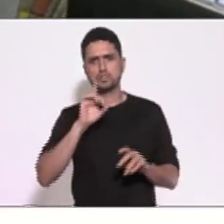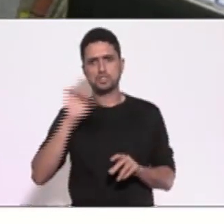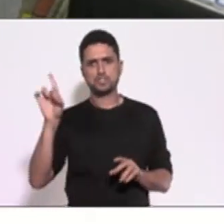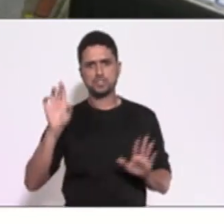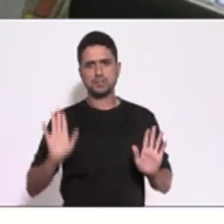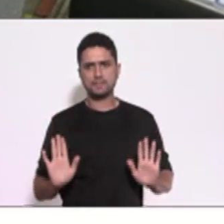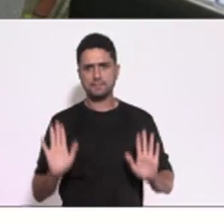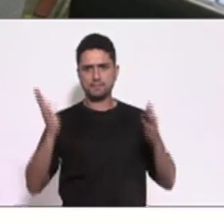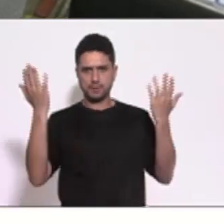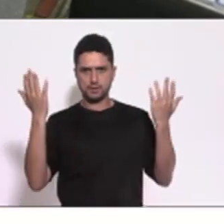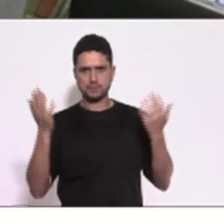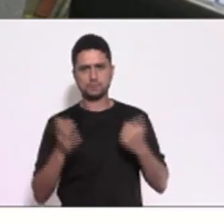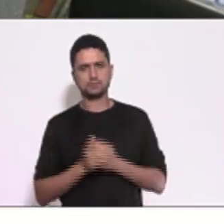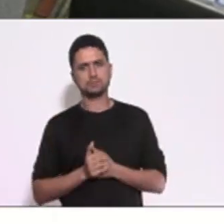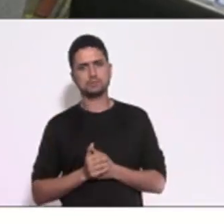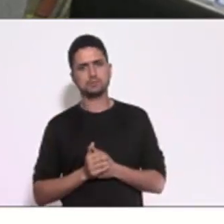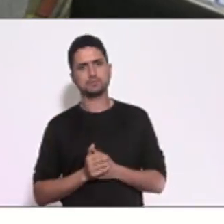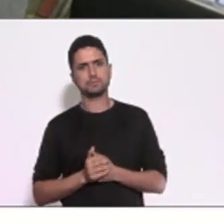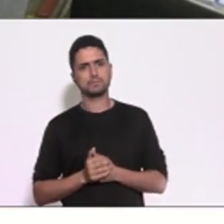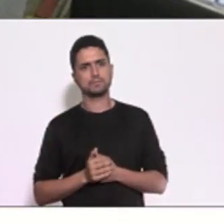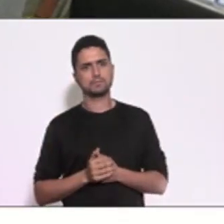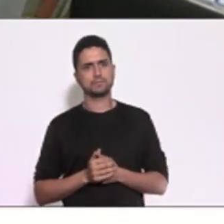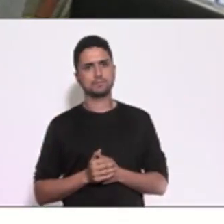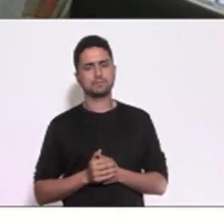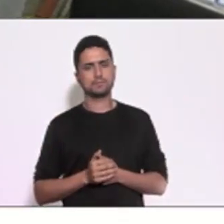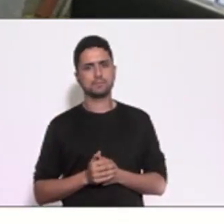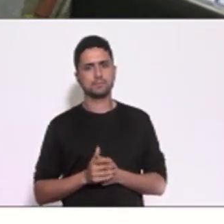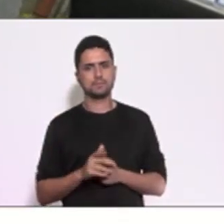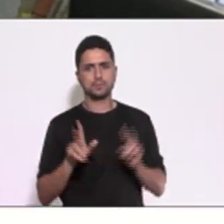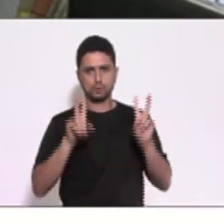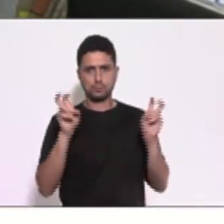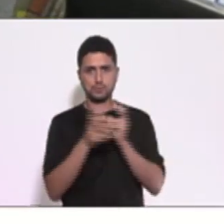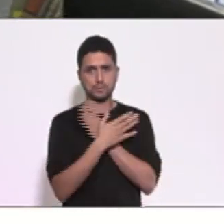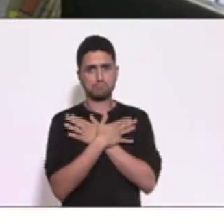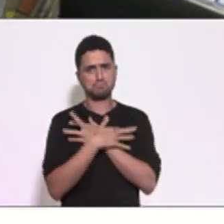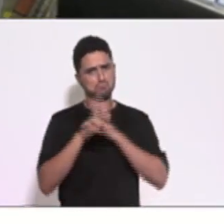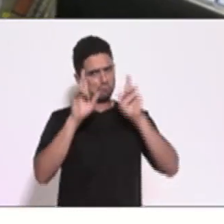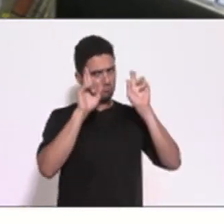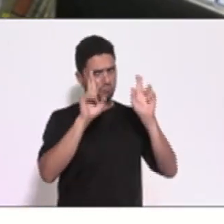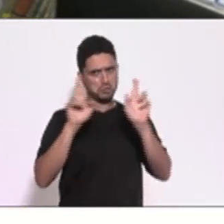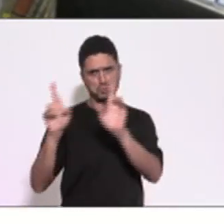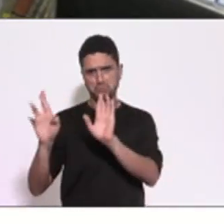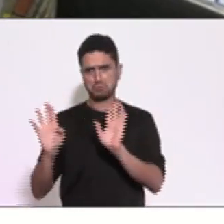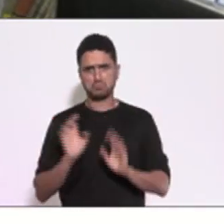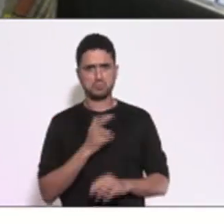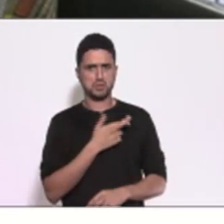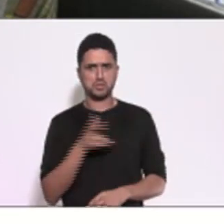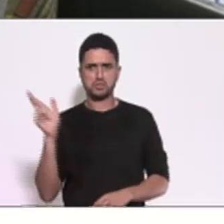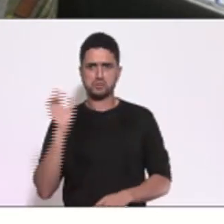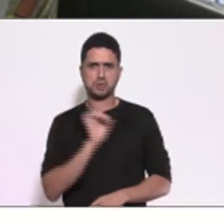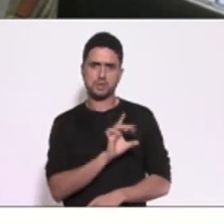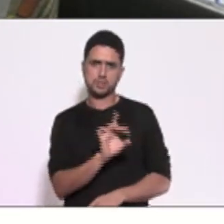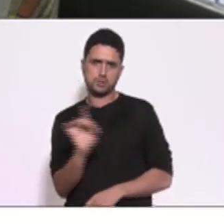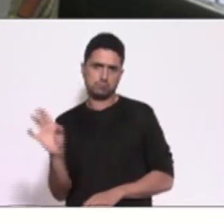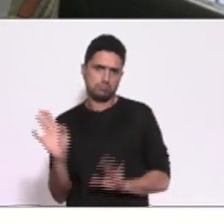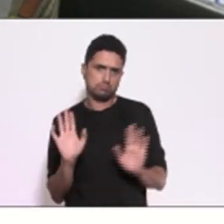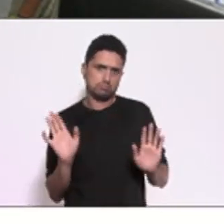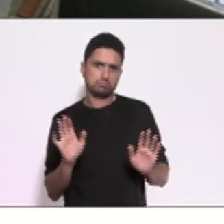festiva, no caso dos feriados. Respeitamos assim